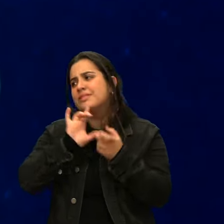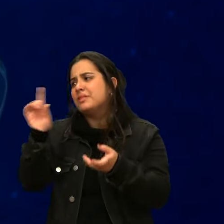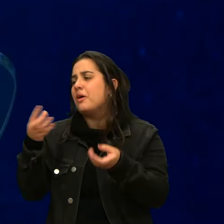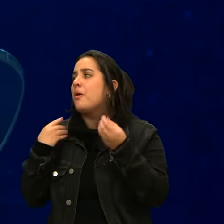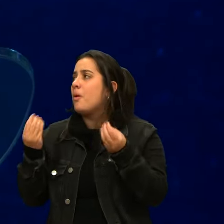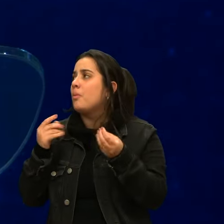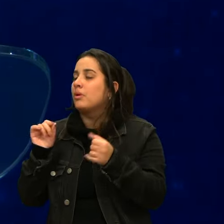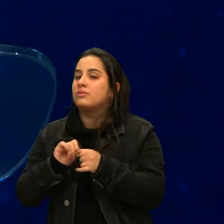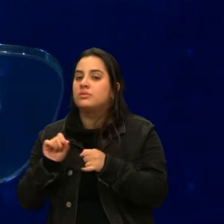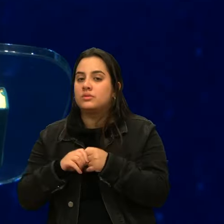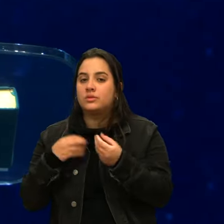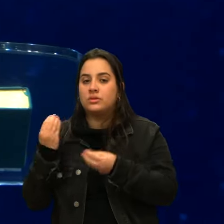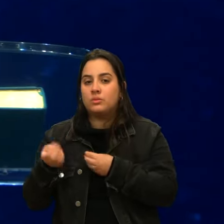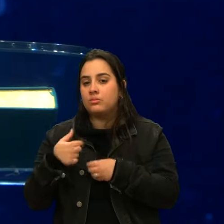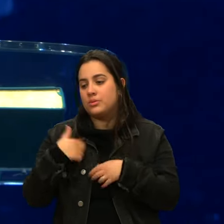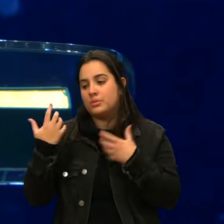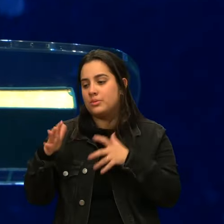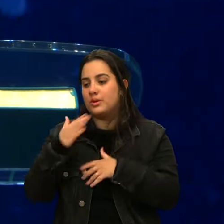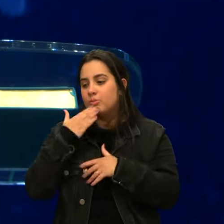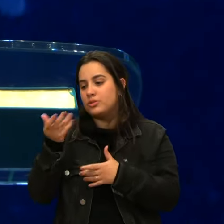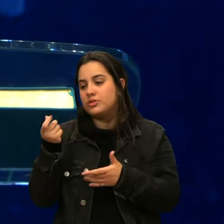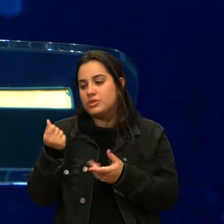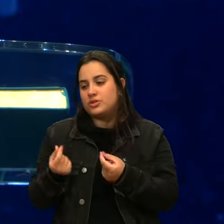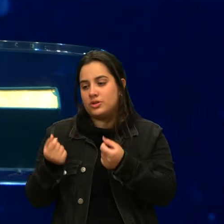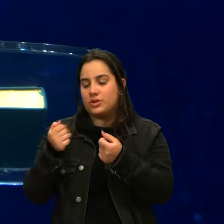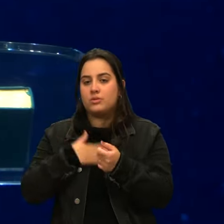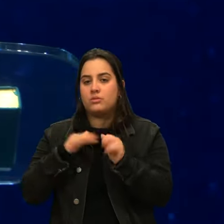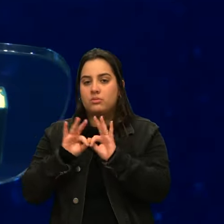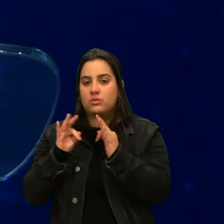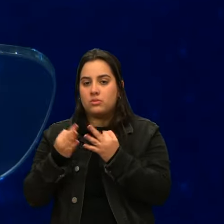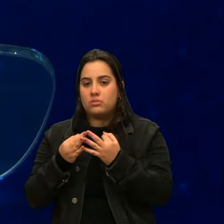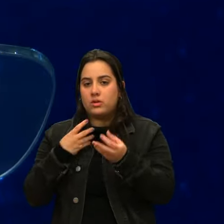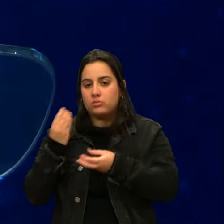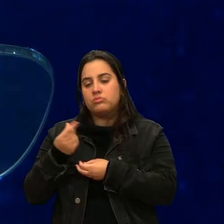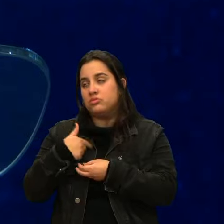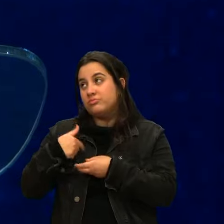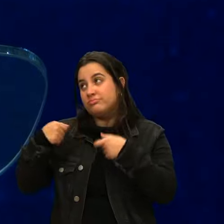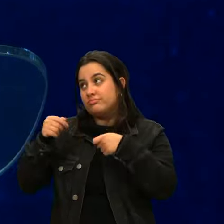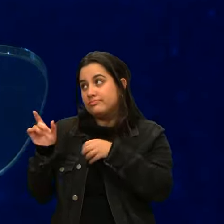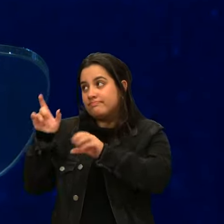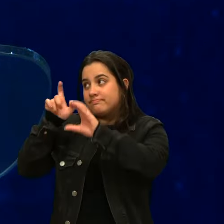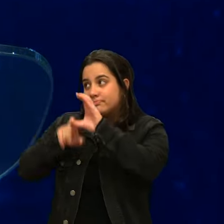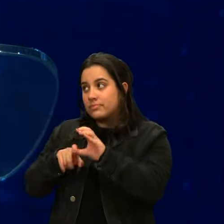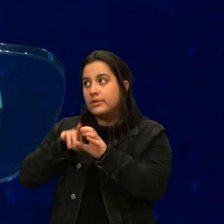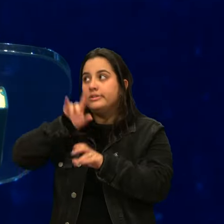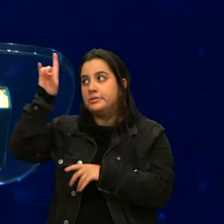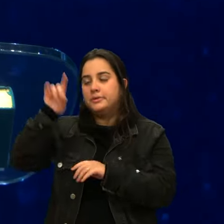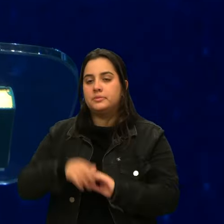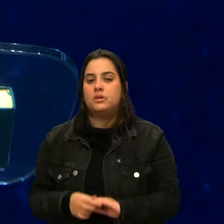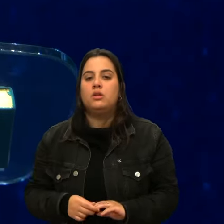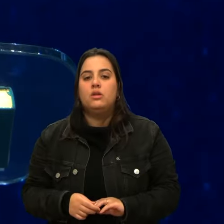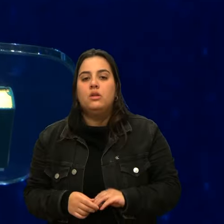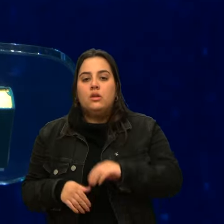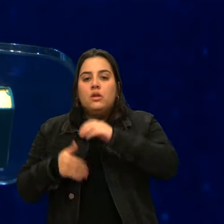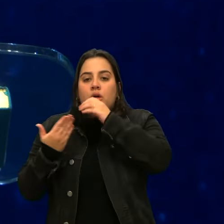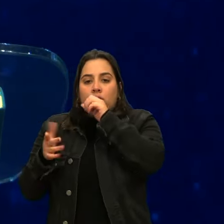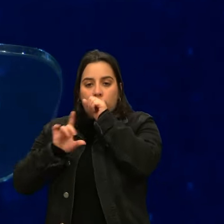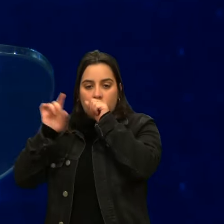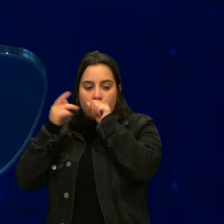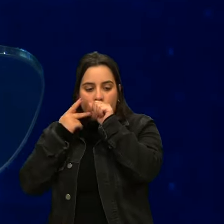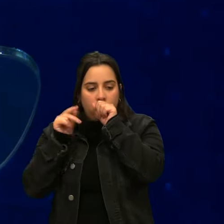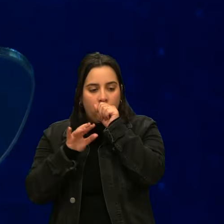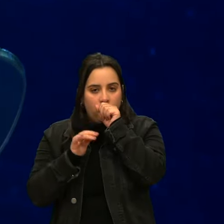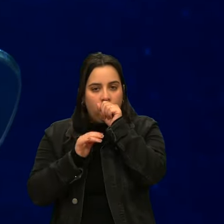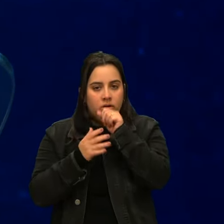vou fazer? Eu não queria pedir dinheiro para os meus pais, eu falei, não, eu vou depender de Deus. E aí, Deus me fala, você vai pegar